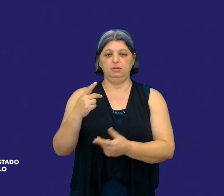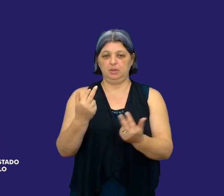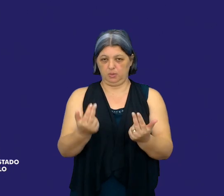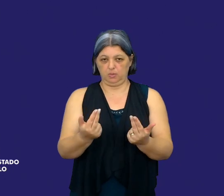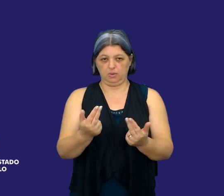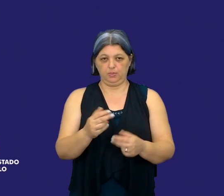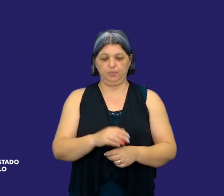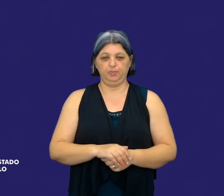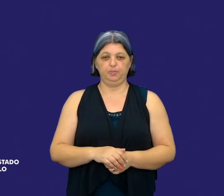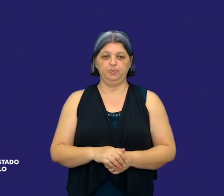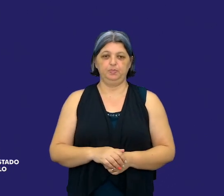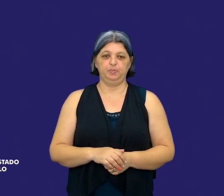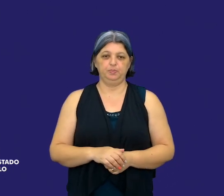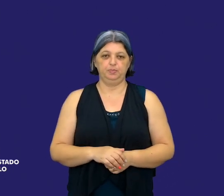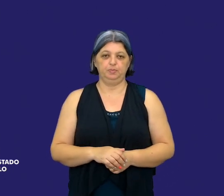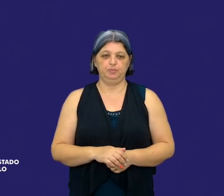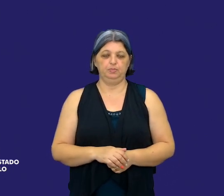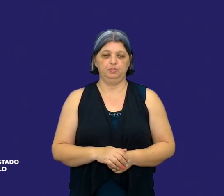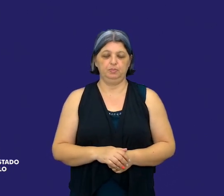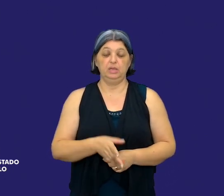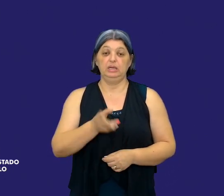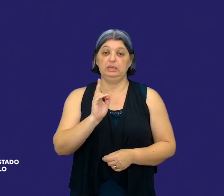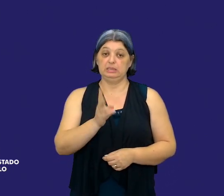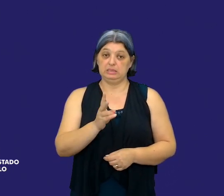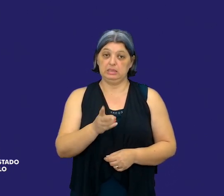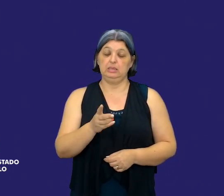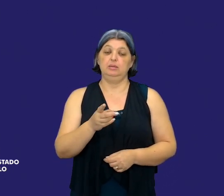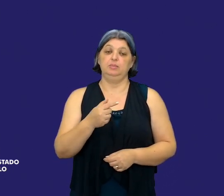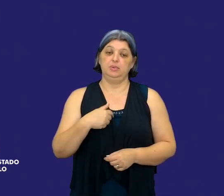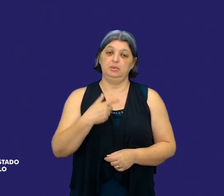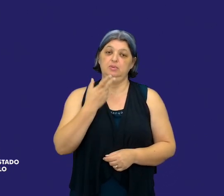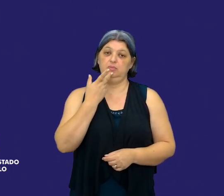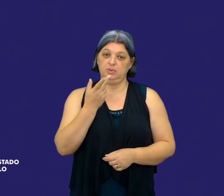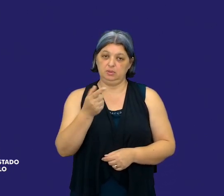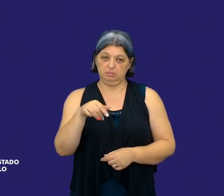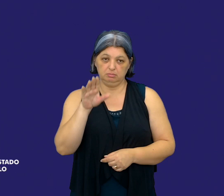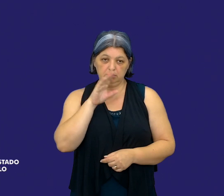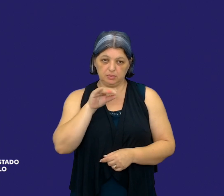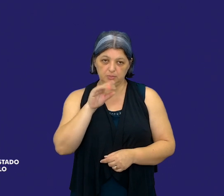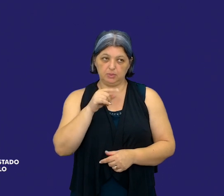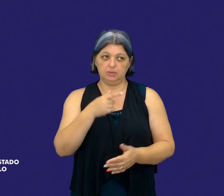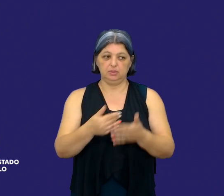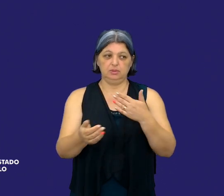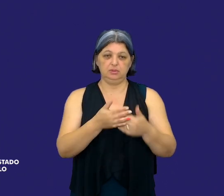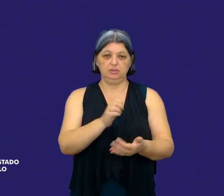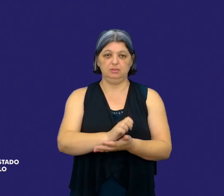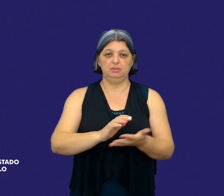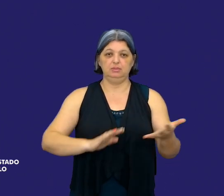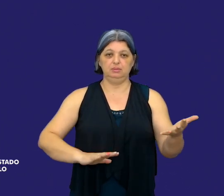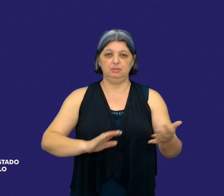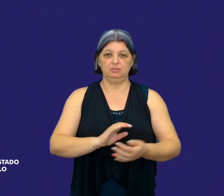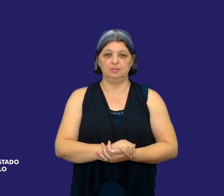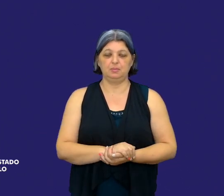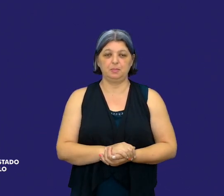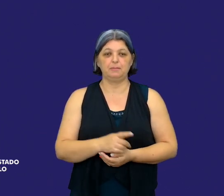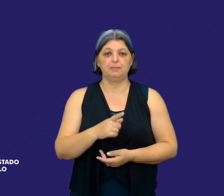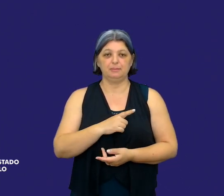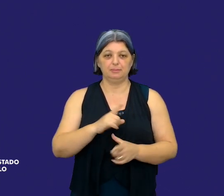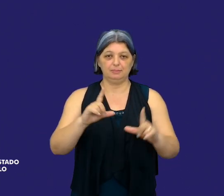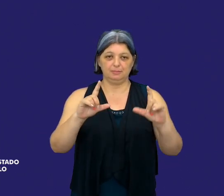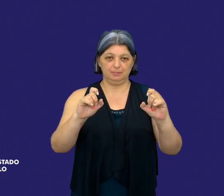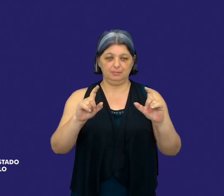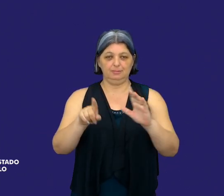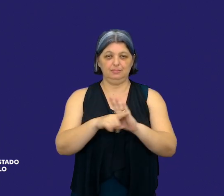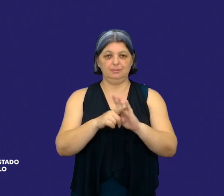dispositivo móvel. Por isso, todas as vezes que eu for falar de alguma atividade, haverá um print dela aqui